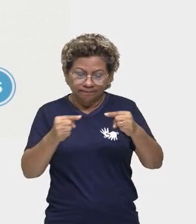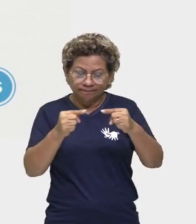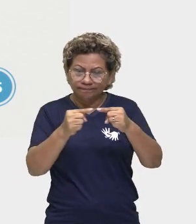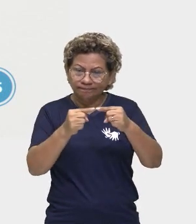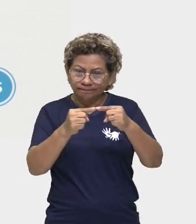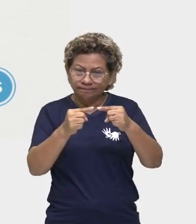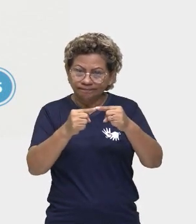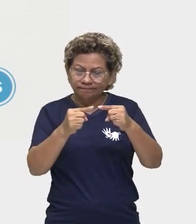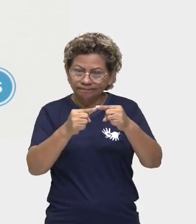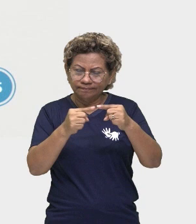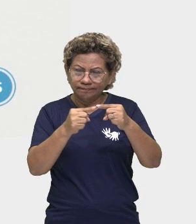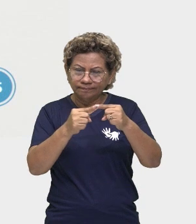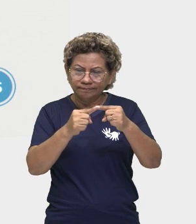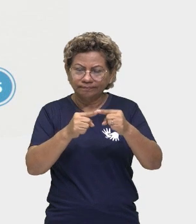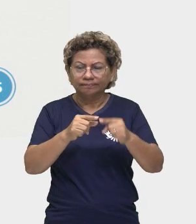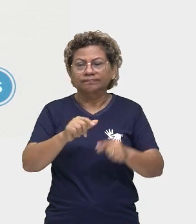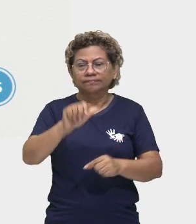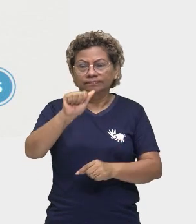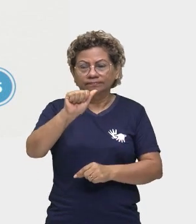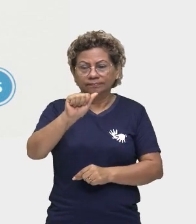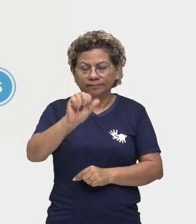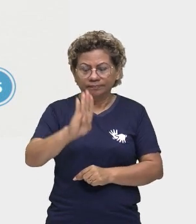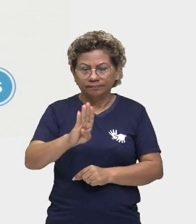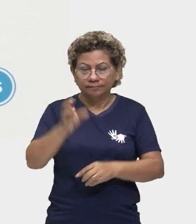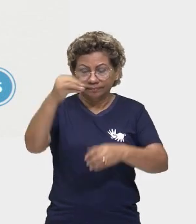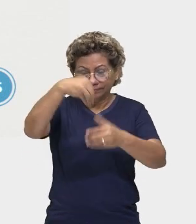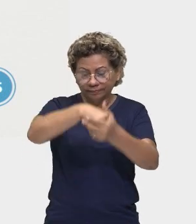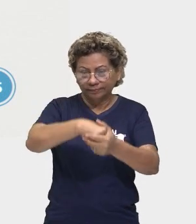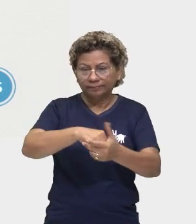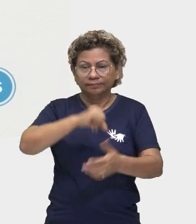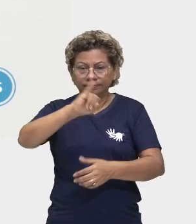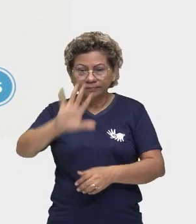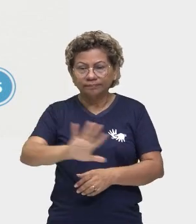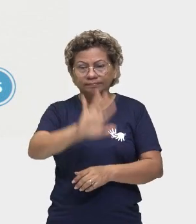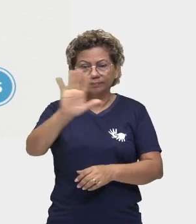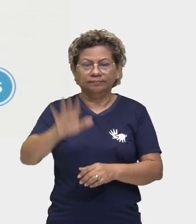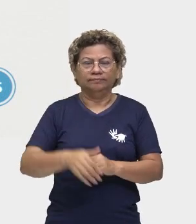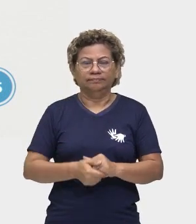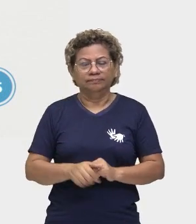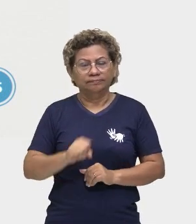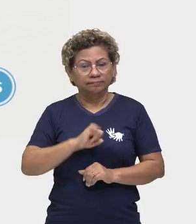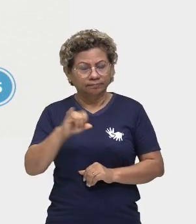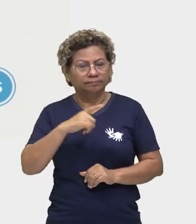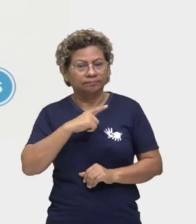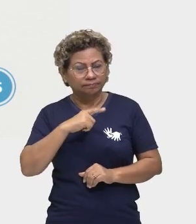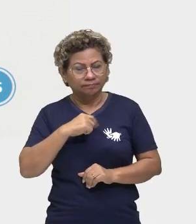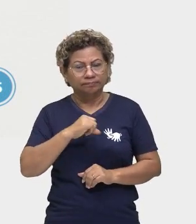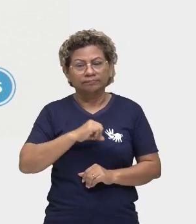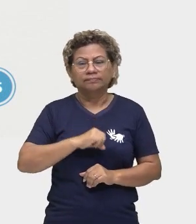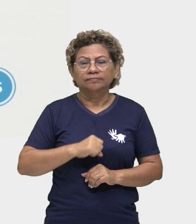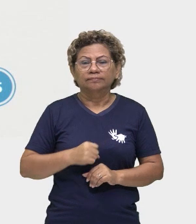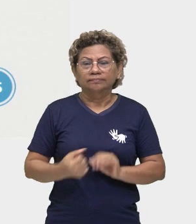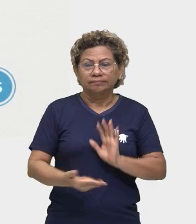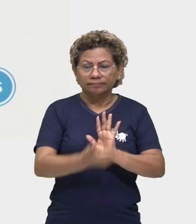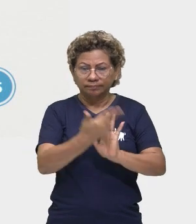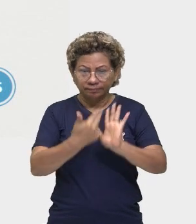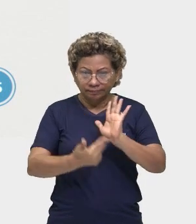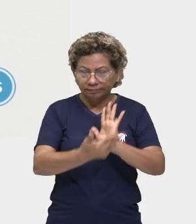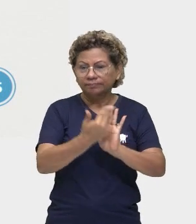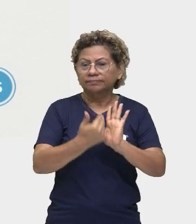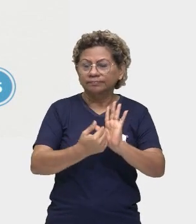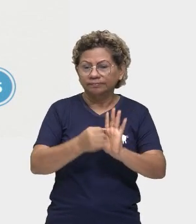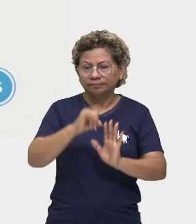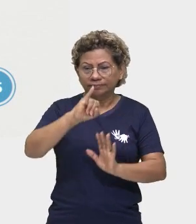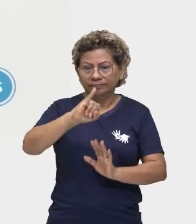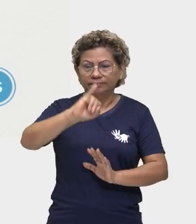os pontos A e B estiverem em seu interior. Foi o que nós colocamos agora há pouco. Se você tem aqui um polígono que ele não é convexo, por definição, como